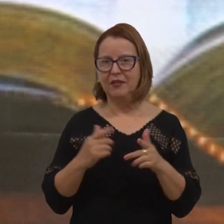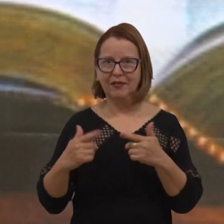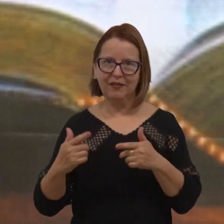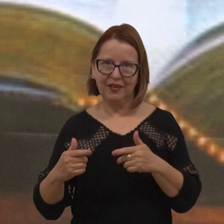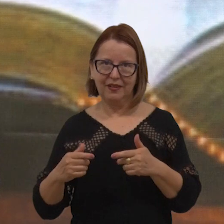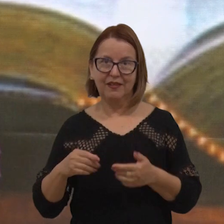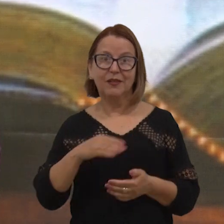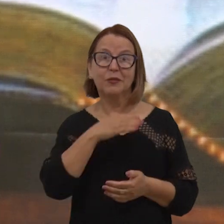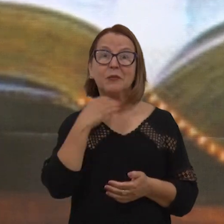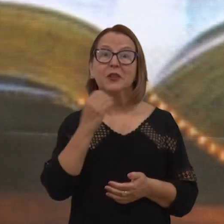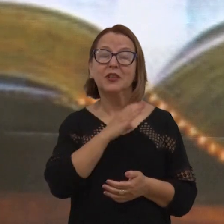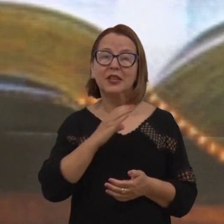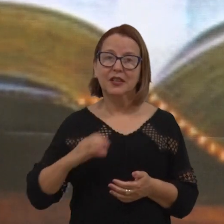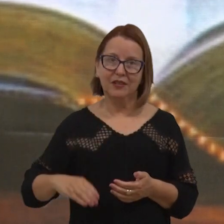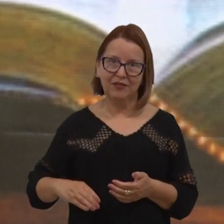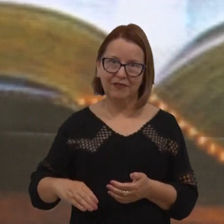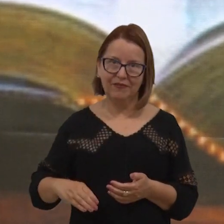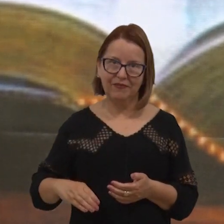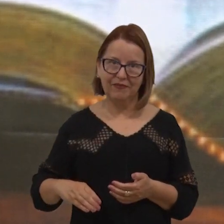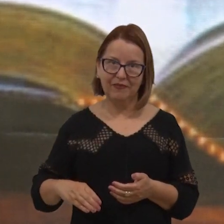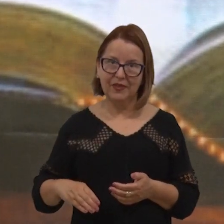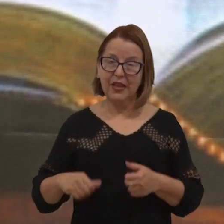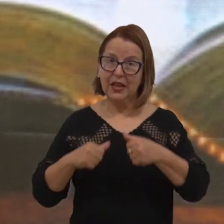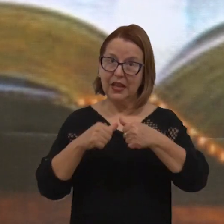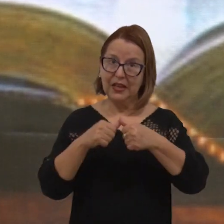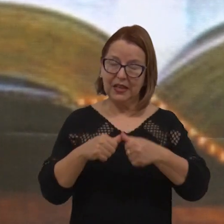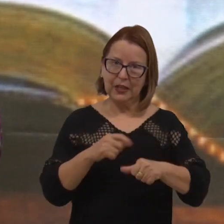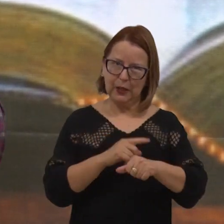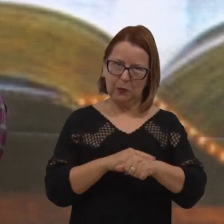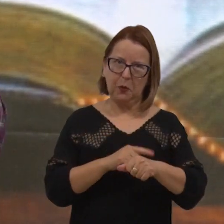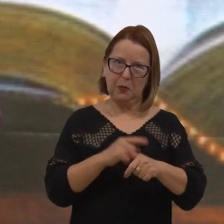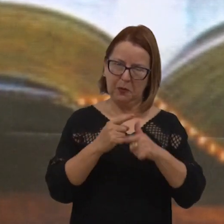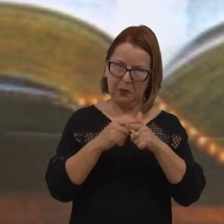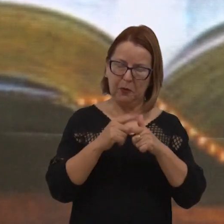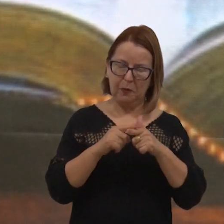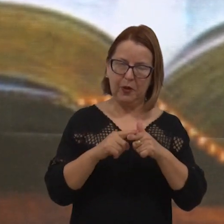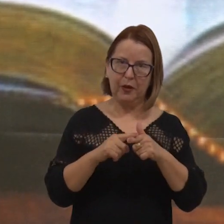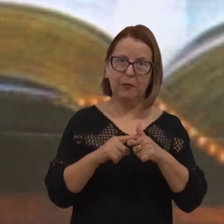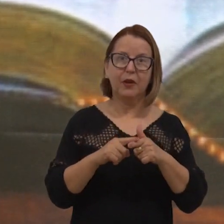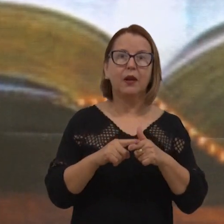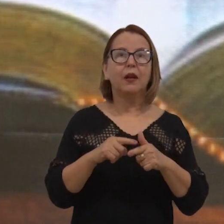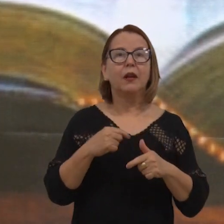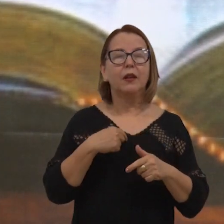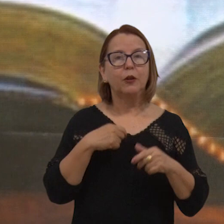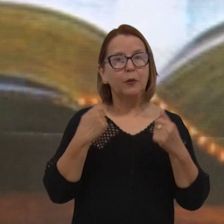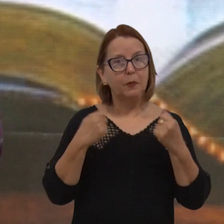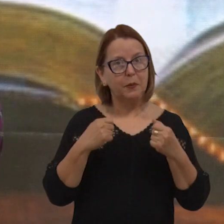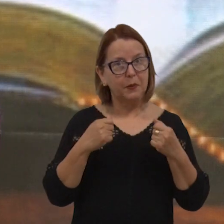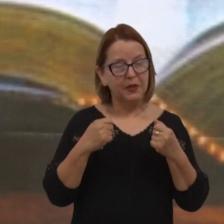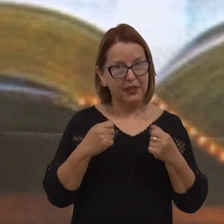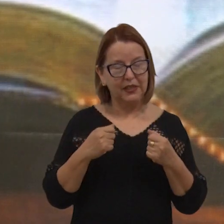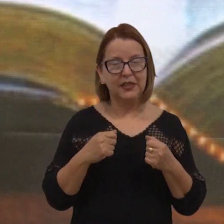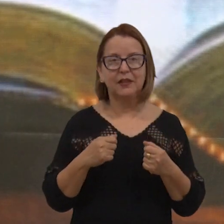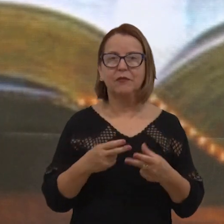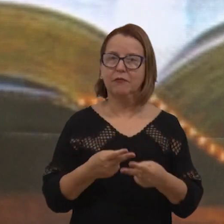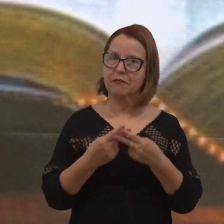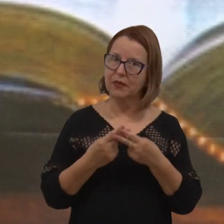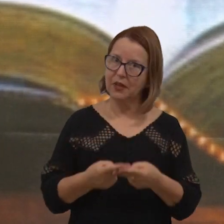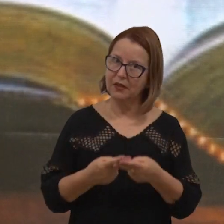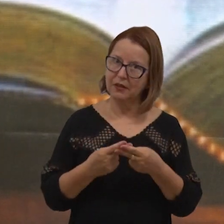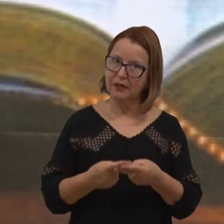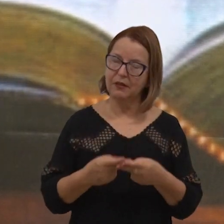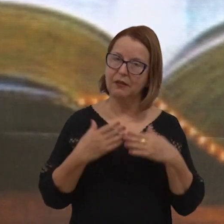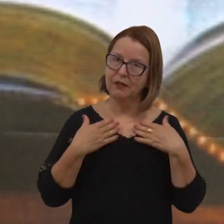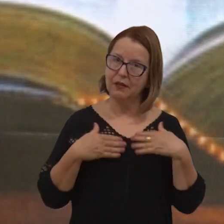Cristo. É nesse momento que eu tenho que levar o morrer de Cristo, é nesse momento que eu tenho que manter a paciência, eu tenho que manter a